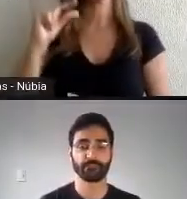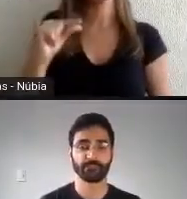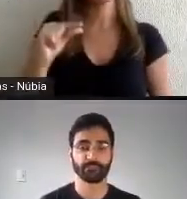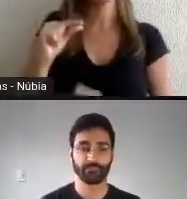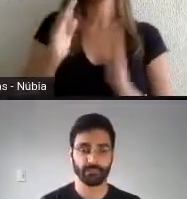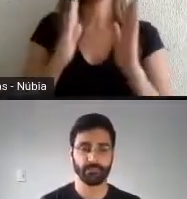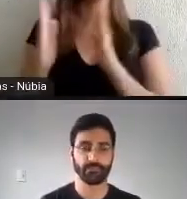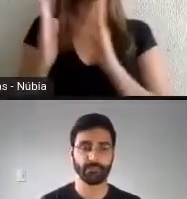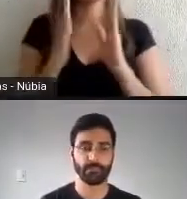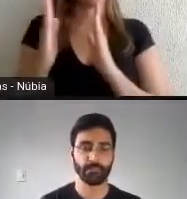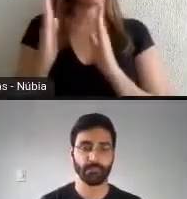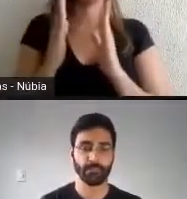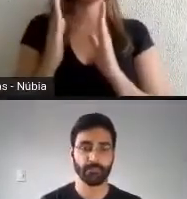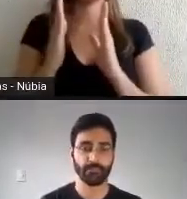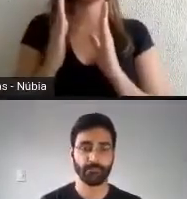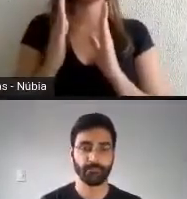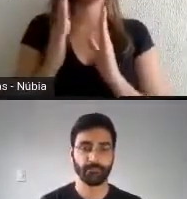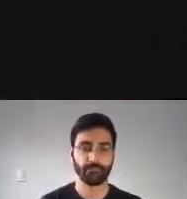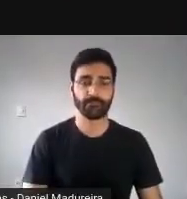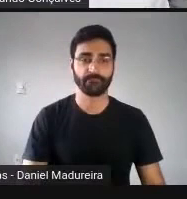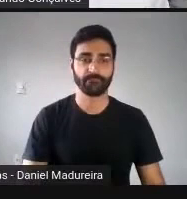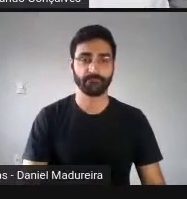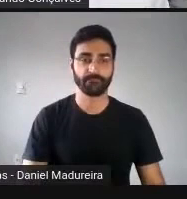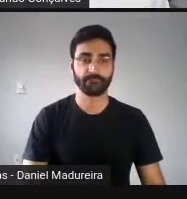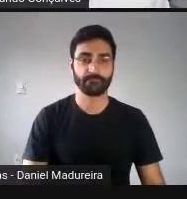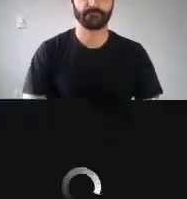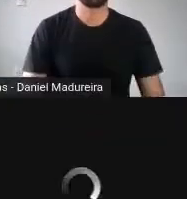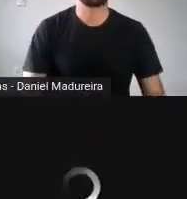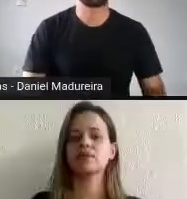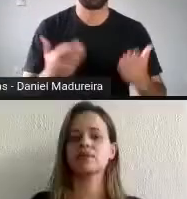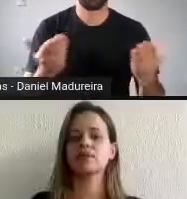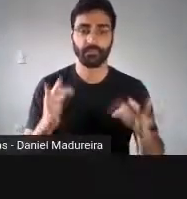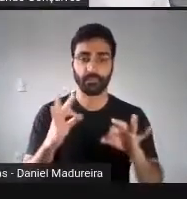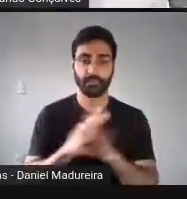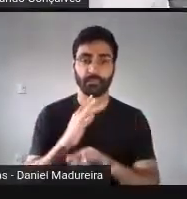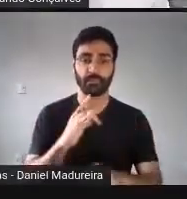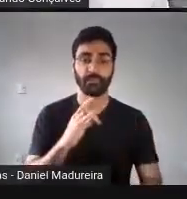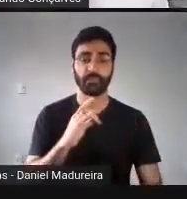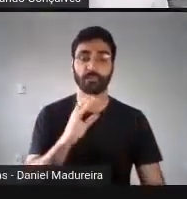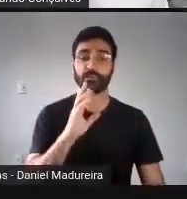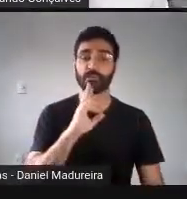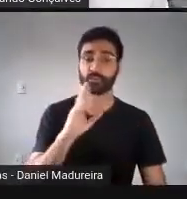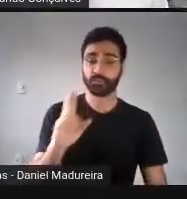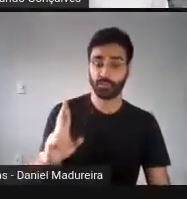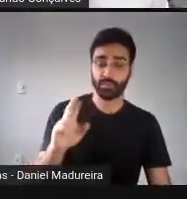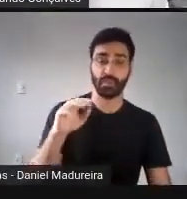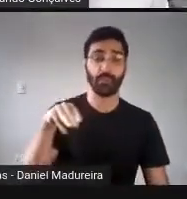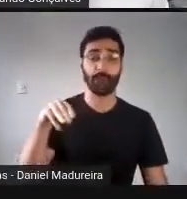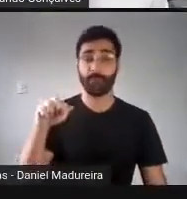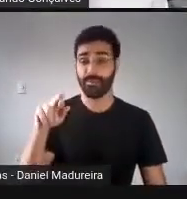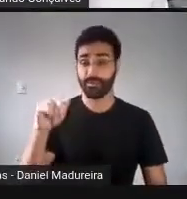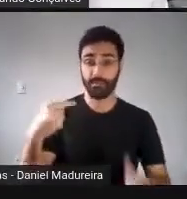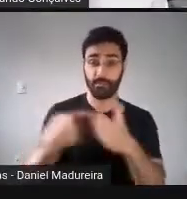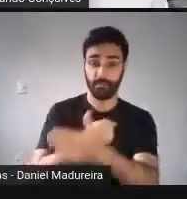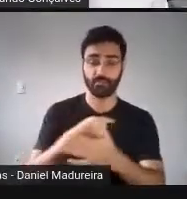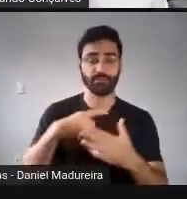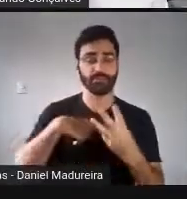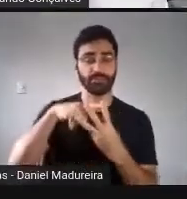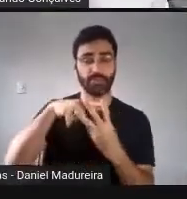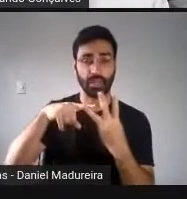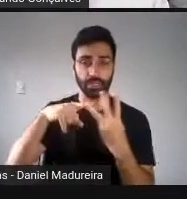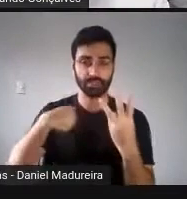bom? Respondendo, né, a pergunta da Maria, aí eu vou indicar para vocês 3 opções, tem outras, mas vou indicar só